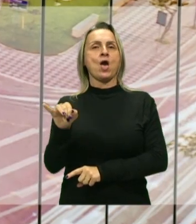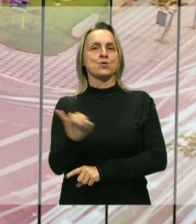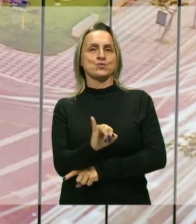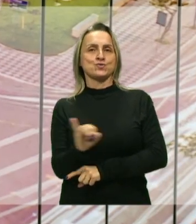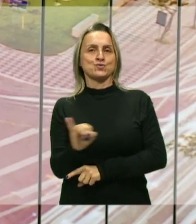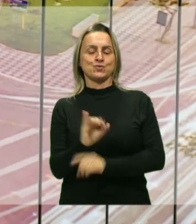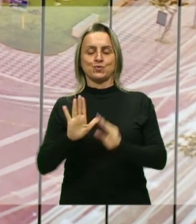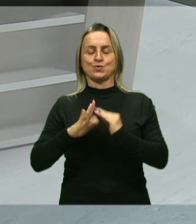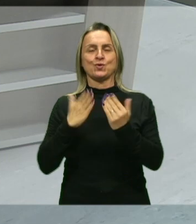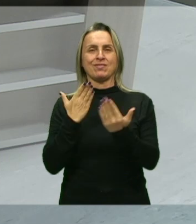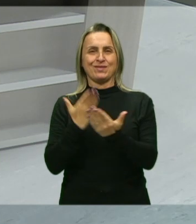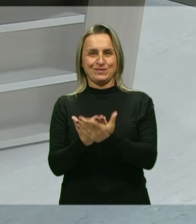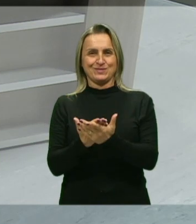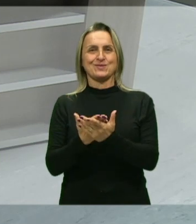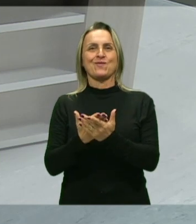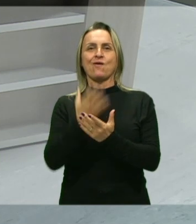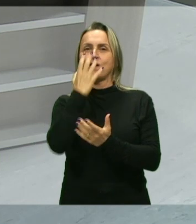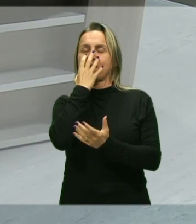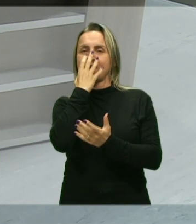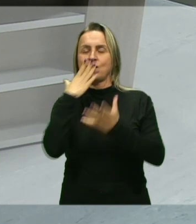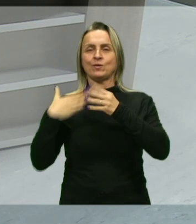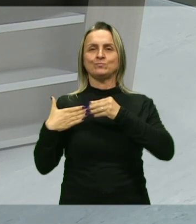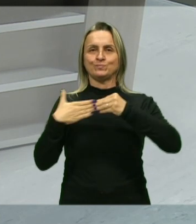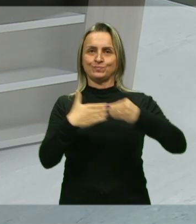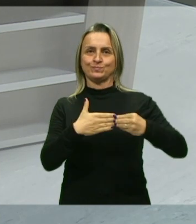de Cães-Guia Ellen Keller.